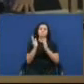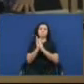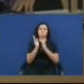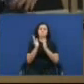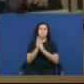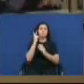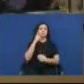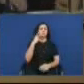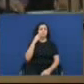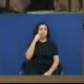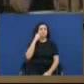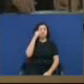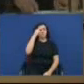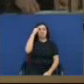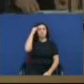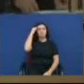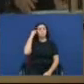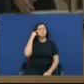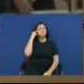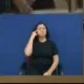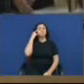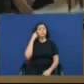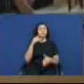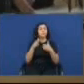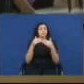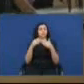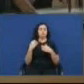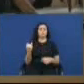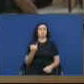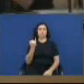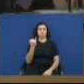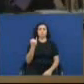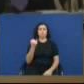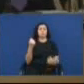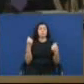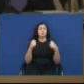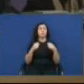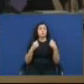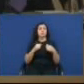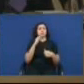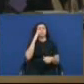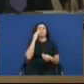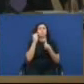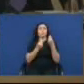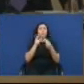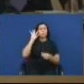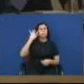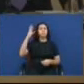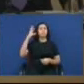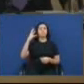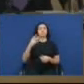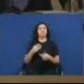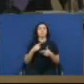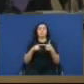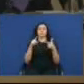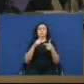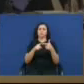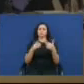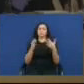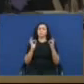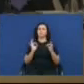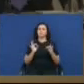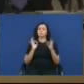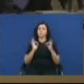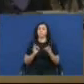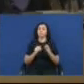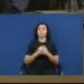Dr. Júlio por esse requerimento. Nós temos, sim, que encontrar uma solução para amenizar esse